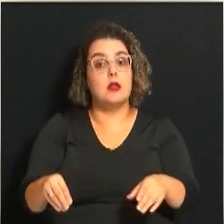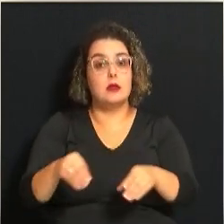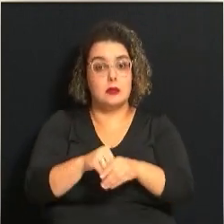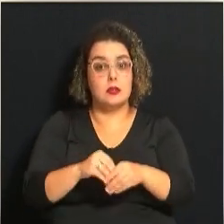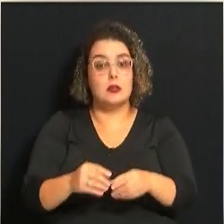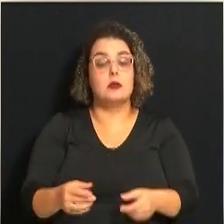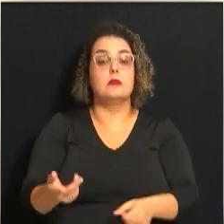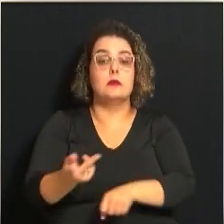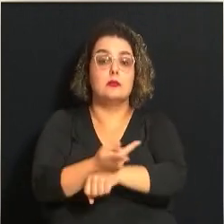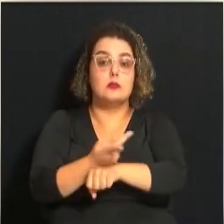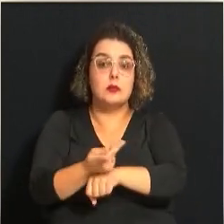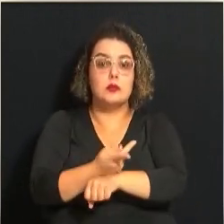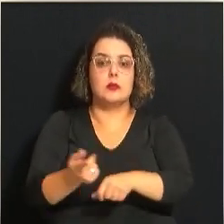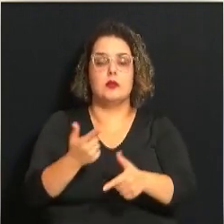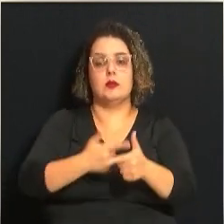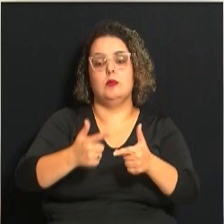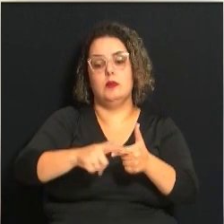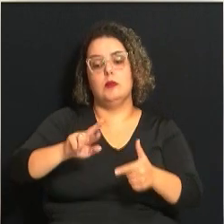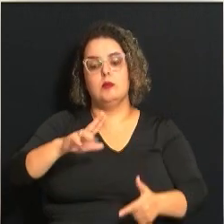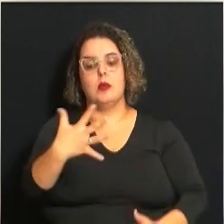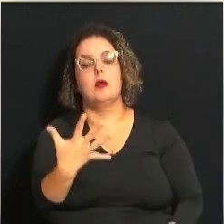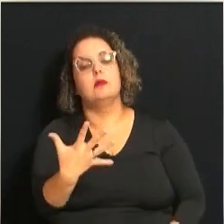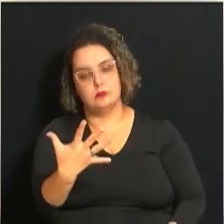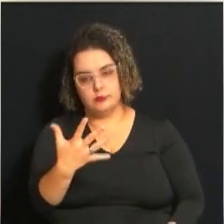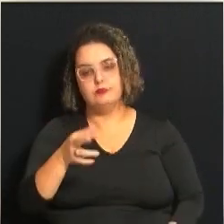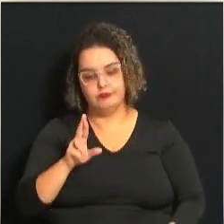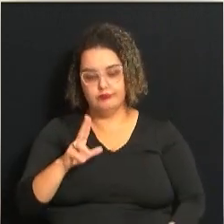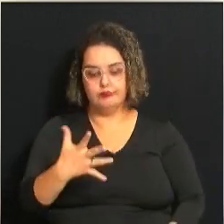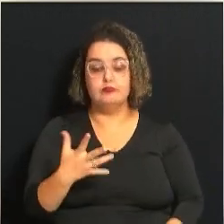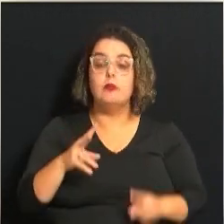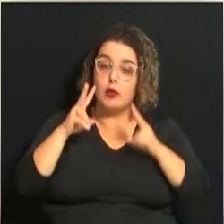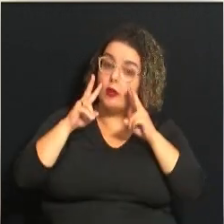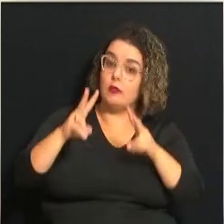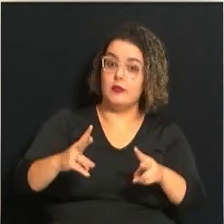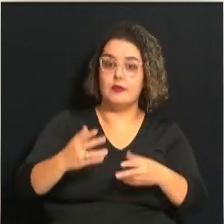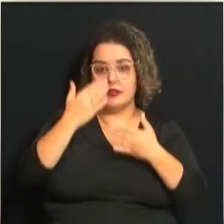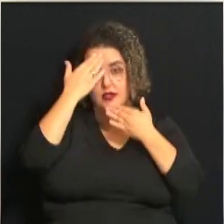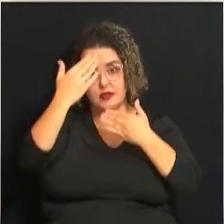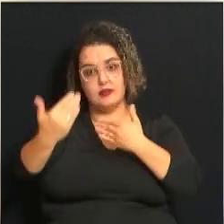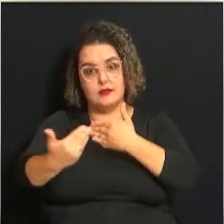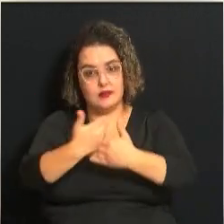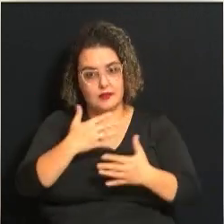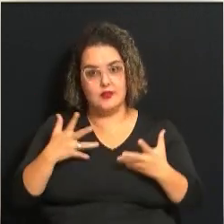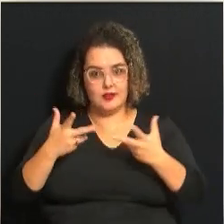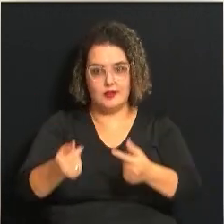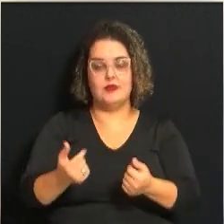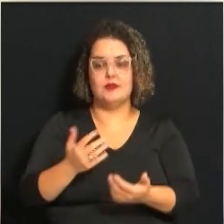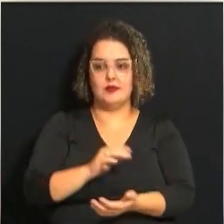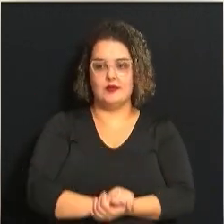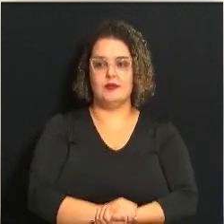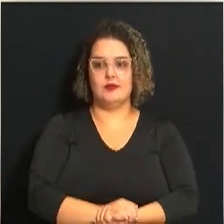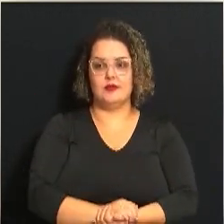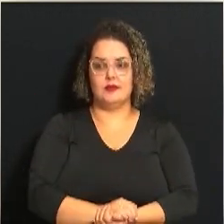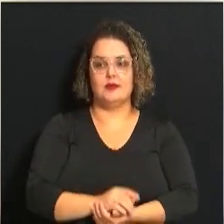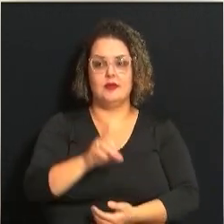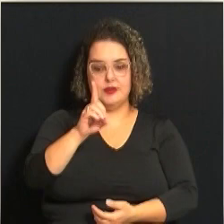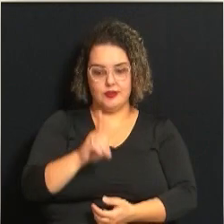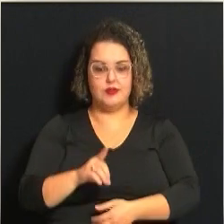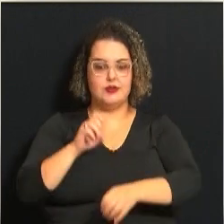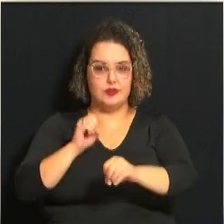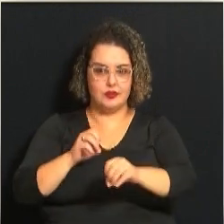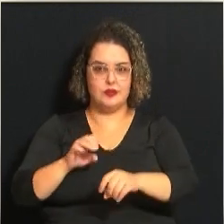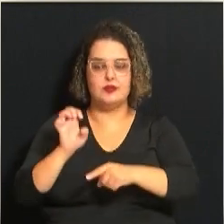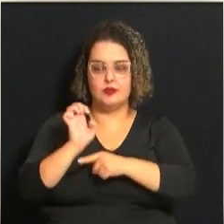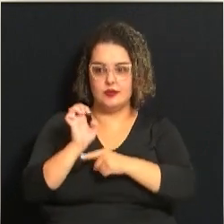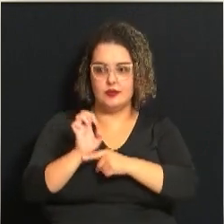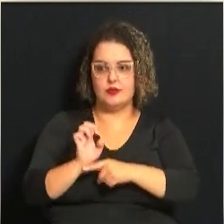buscando soluções. É o que eu vejo hoje, né? Então eu agradeço pela participação de todos, agradeço pela a diretoria de ensino do Estado, pela